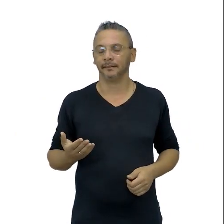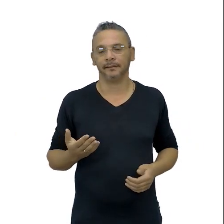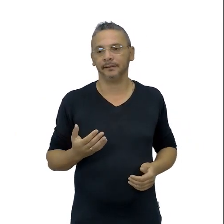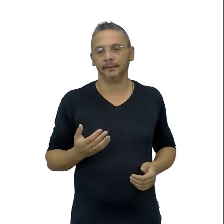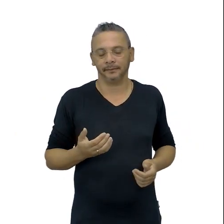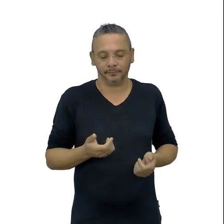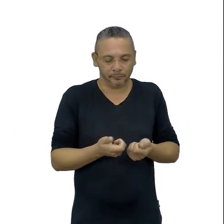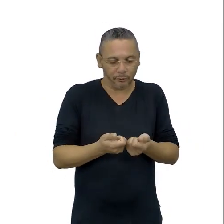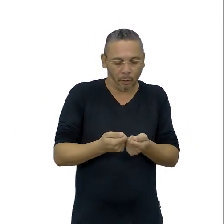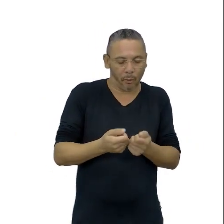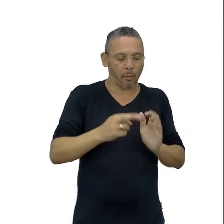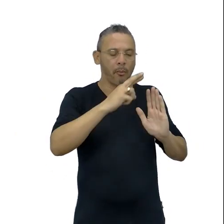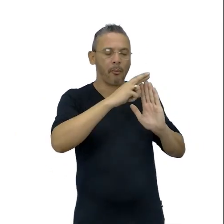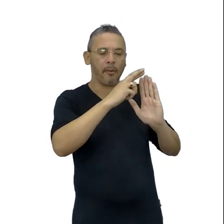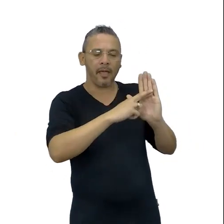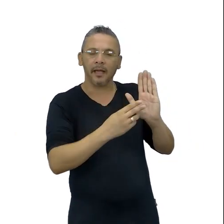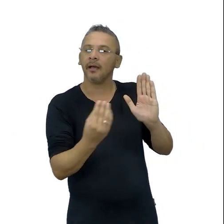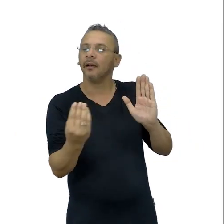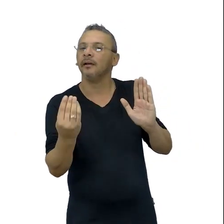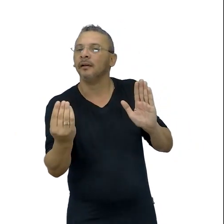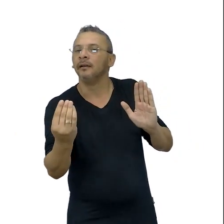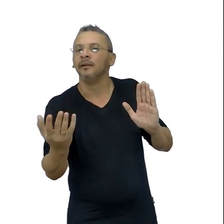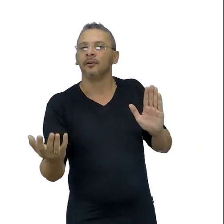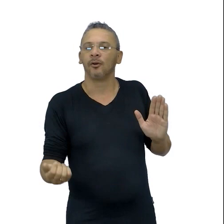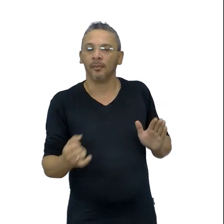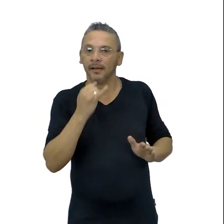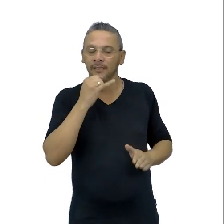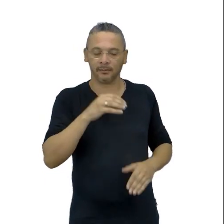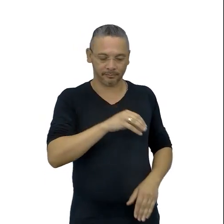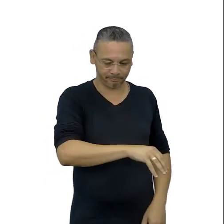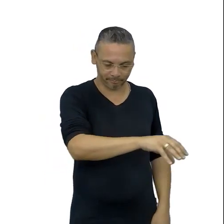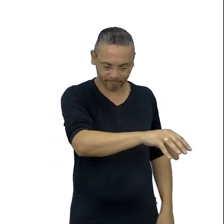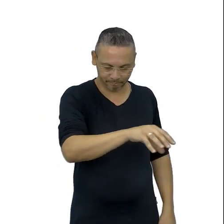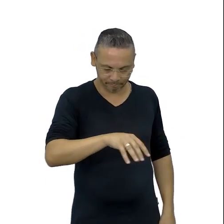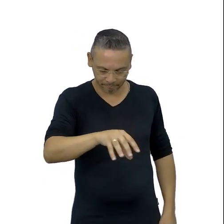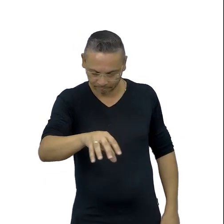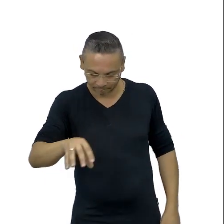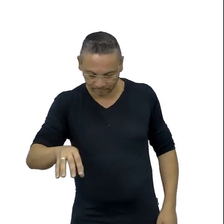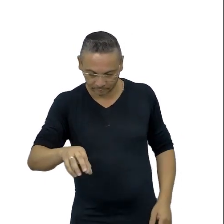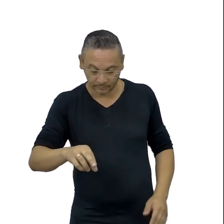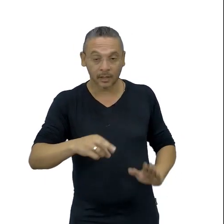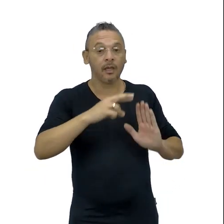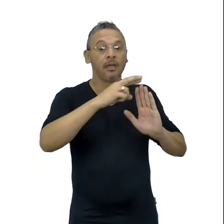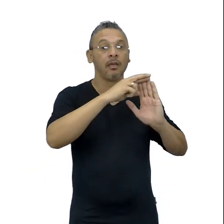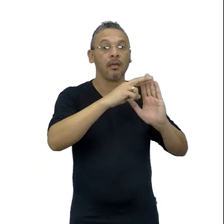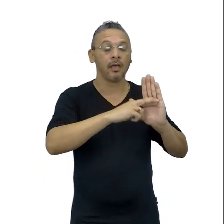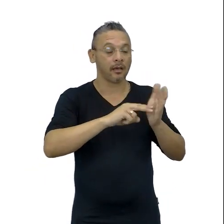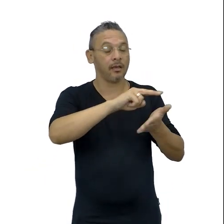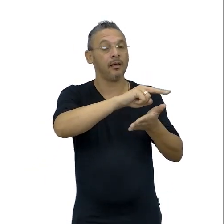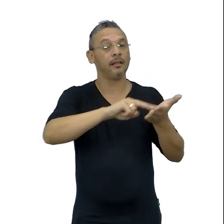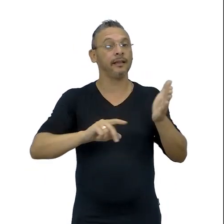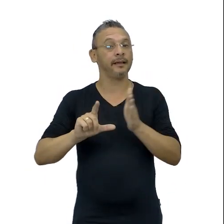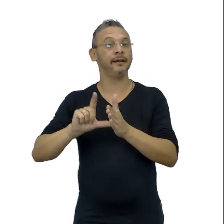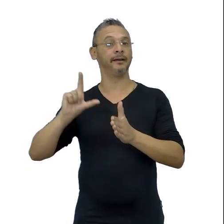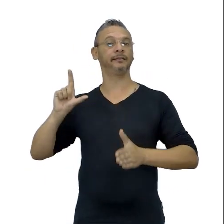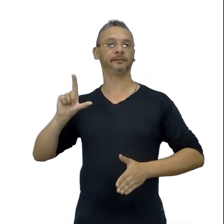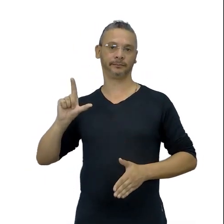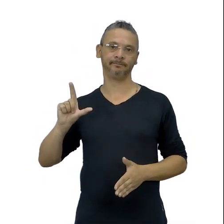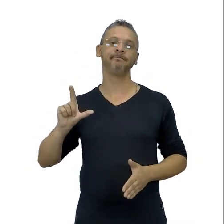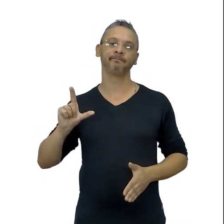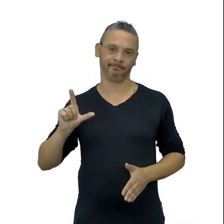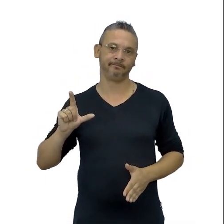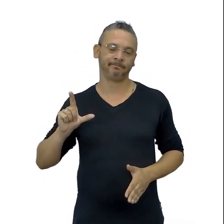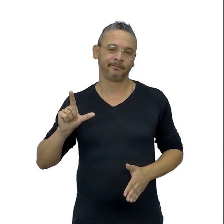de um jogo, por exemplo, um jogo de tabuleiro, eu preciso ler as regras para ver como funciona. É diferente